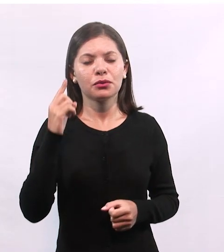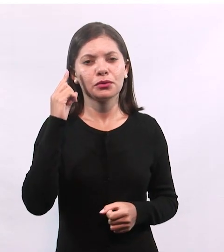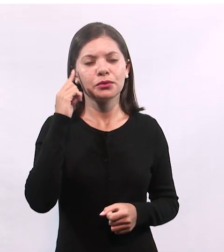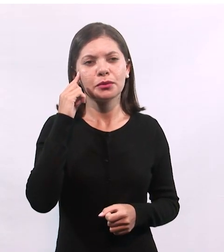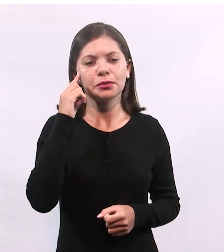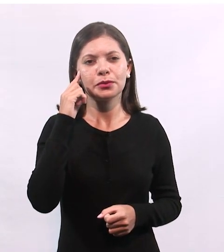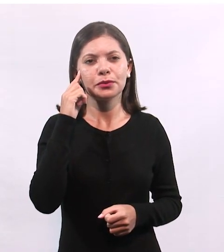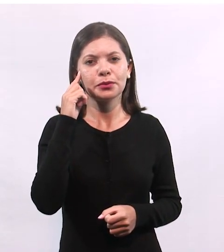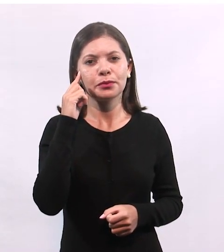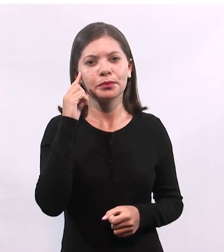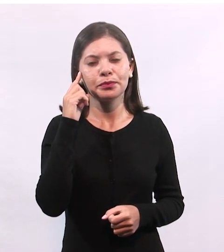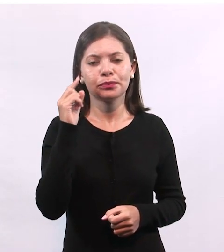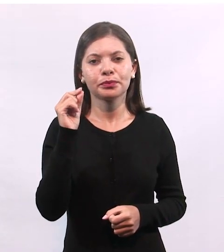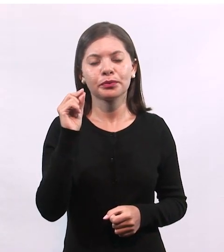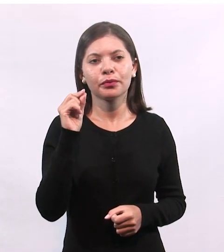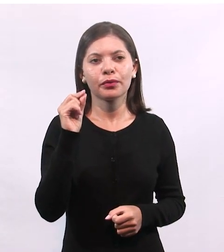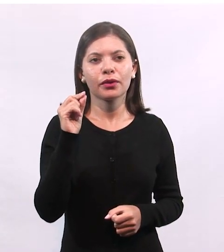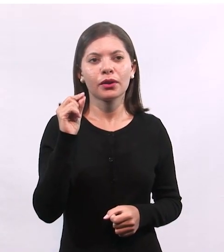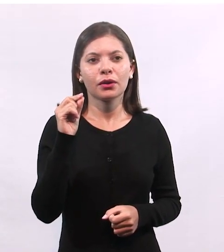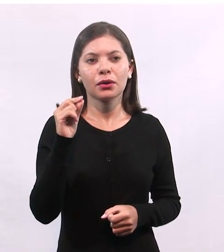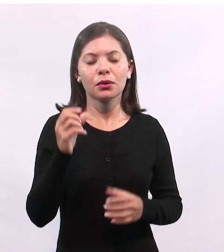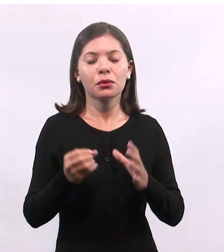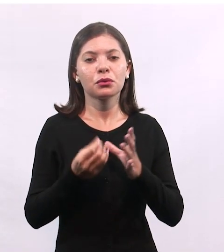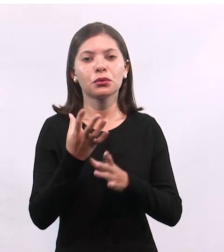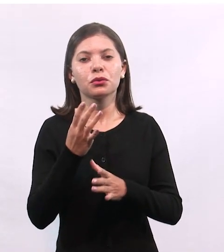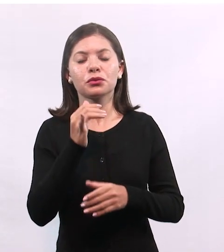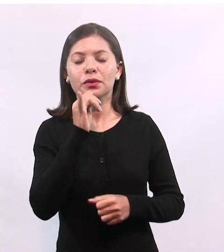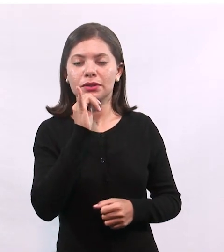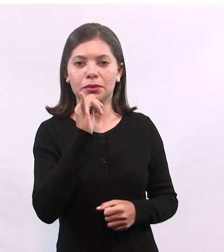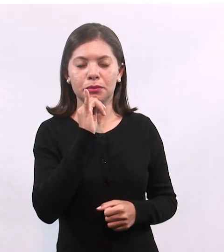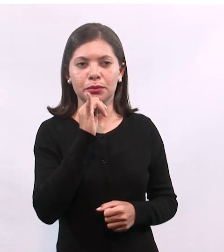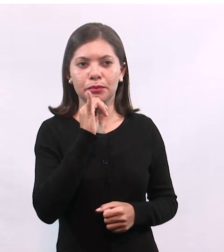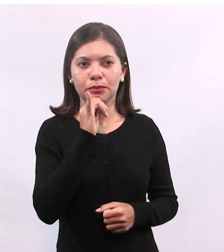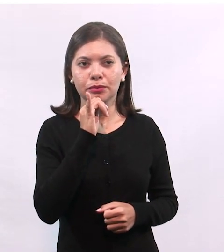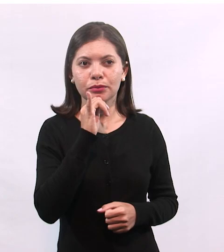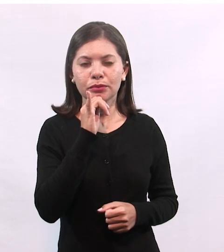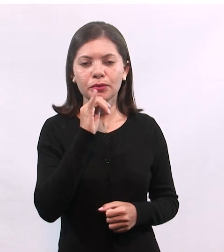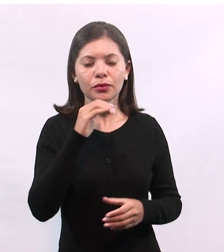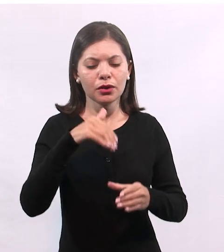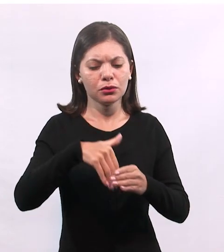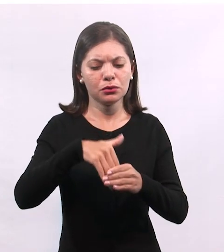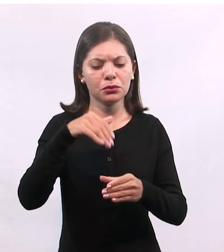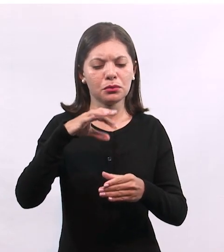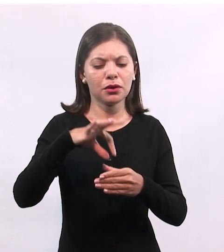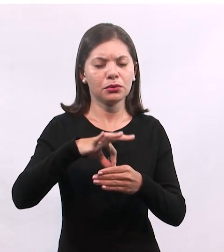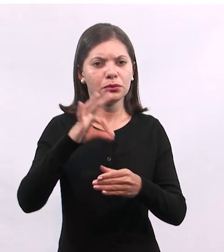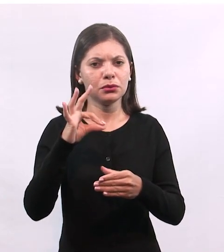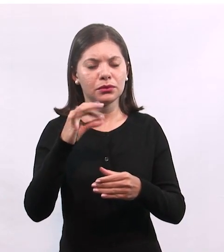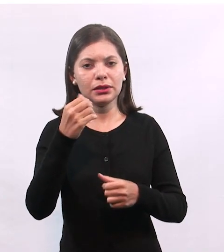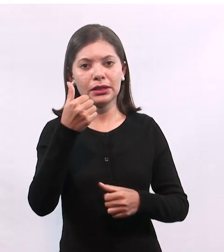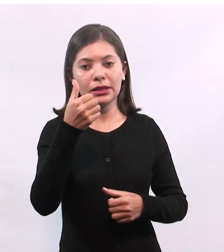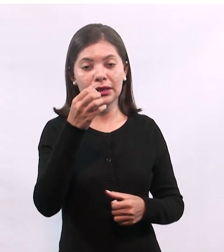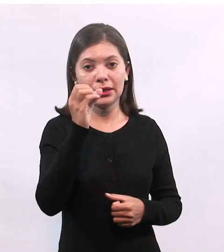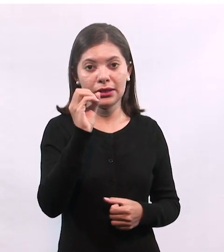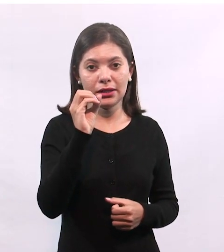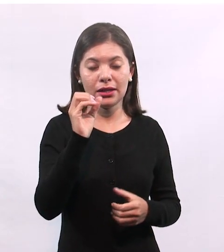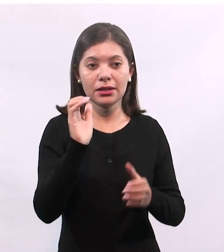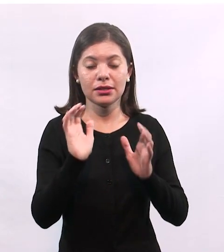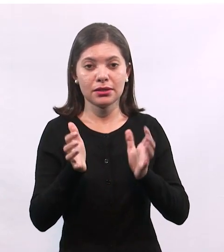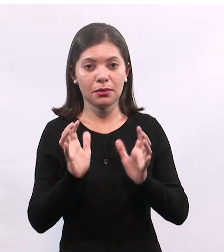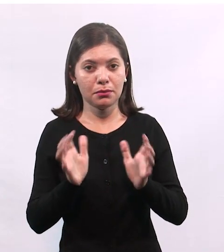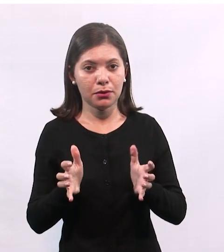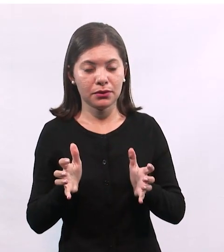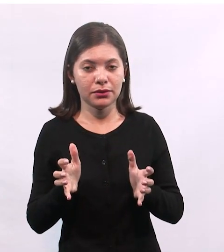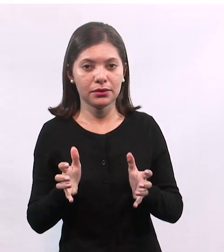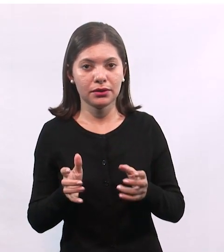então com isso não tem Vamos fazer uma nova questão novo exemplo numa urna há 10 bolas